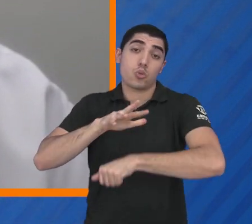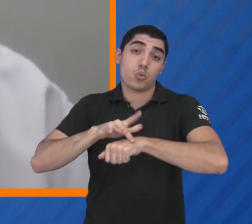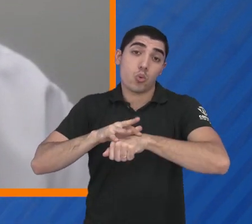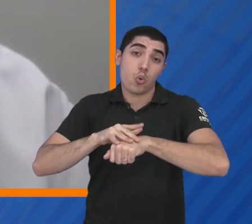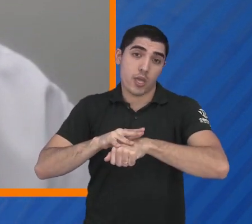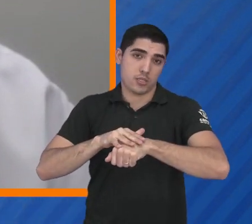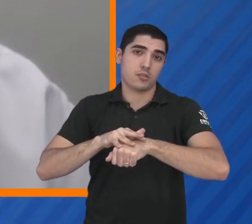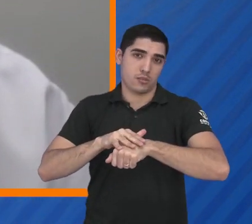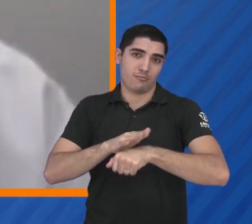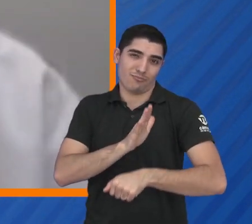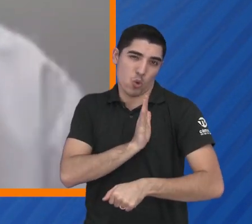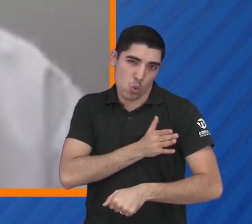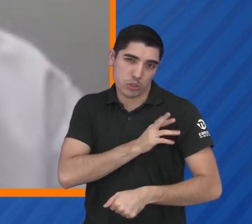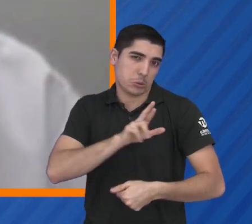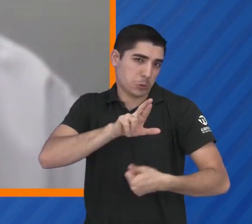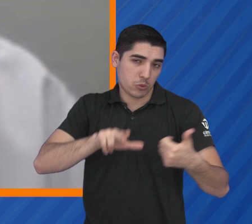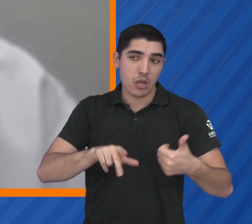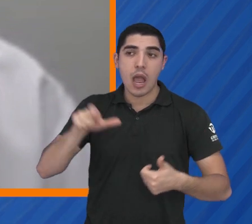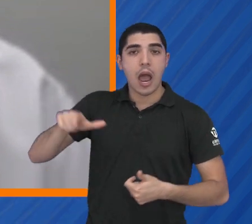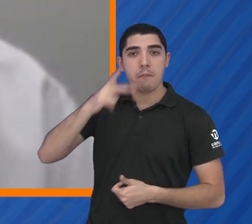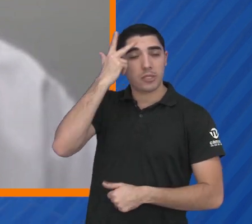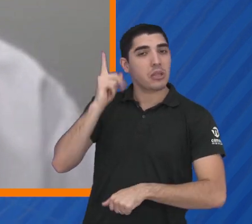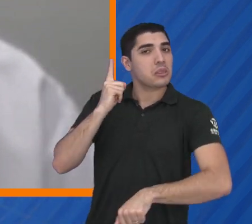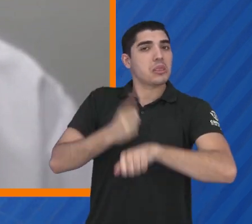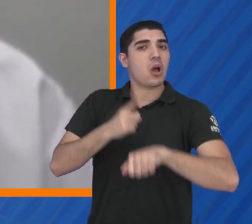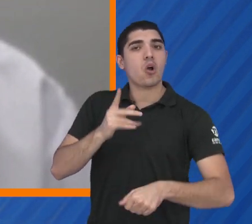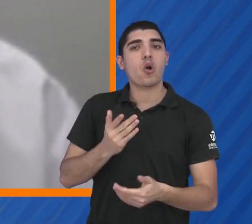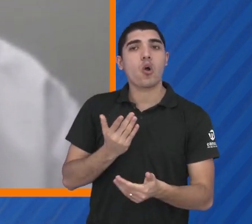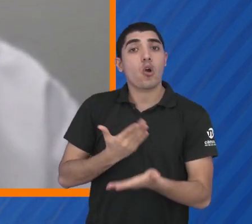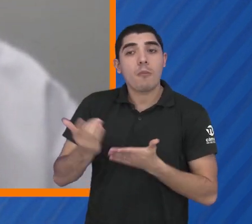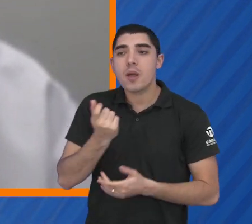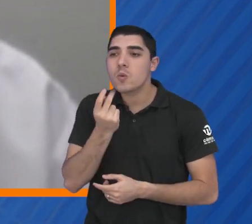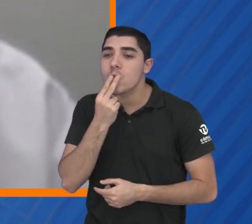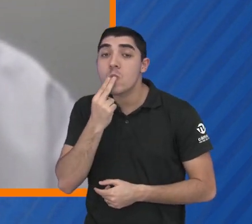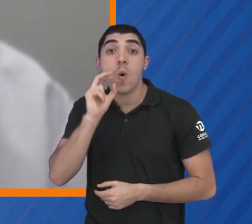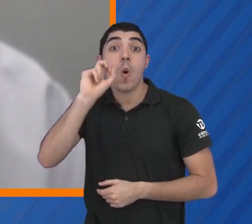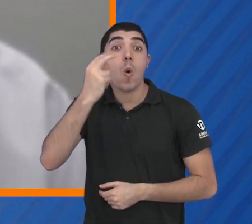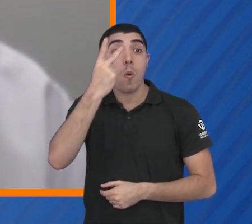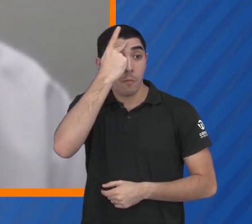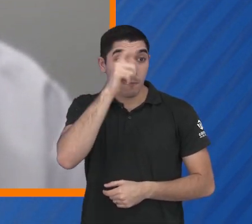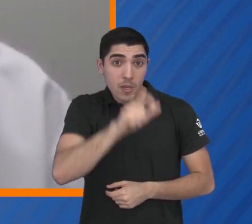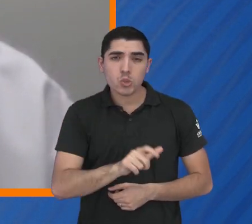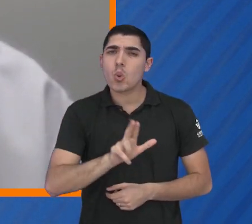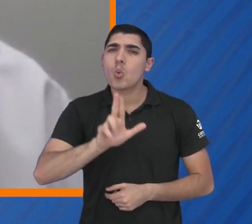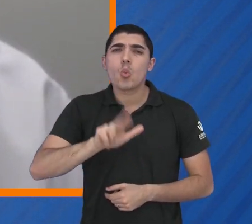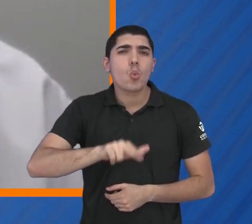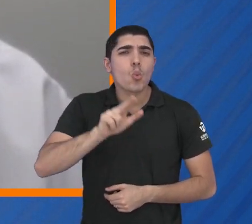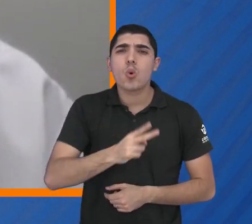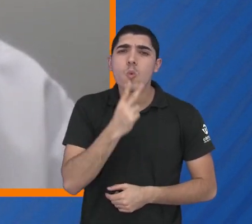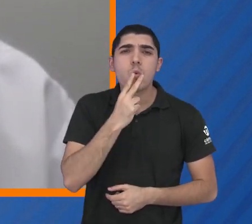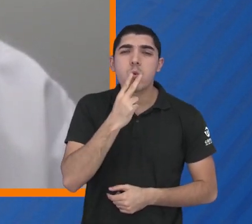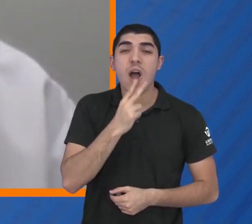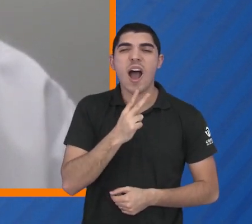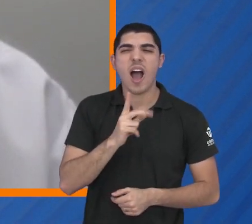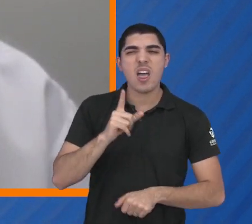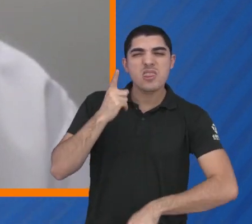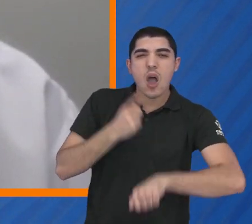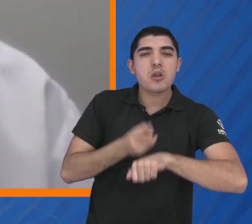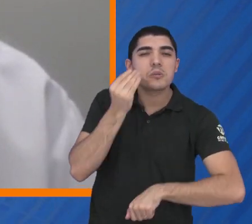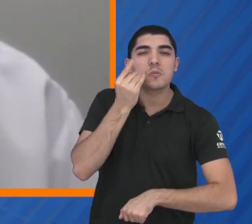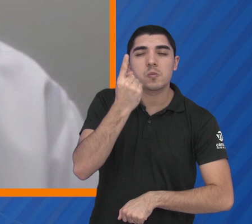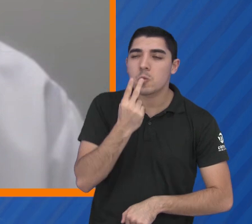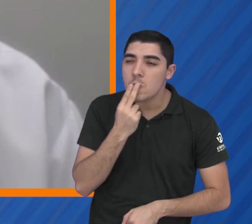coronariana e de repente começa a fumar, ou é um fumante passivo, ele nunca fumou, ele pode